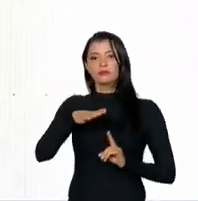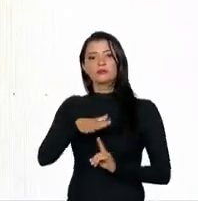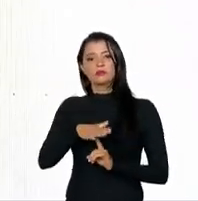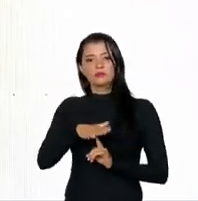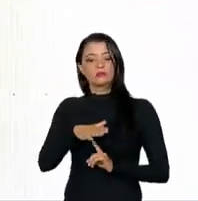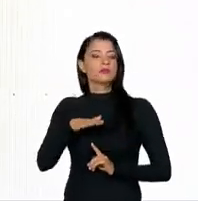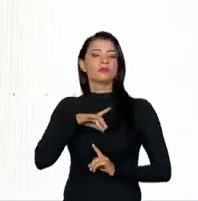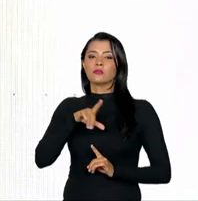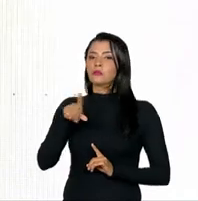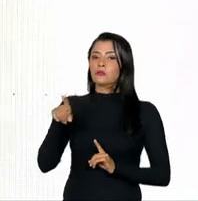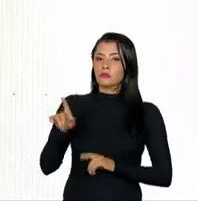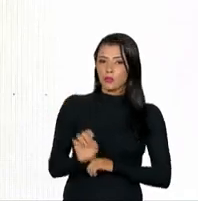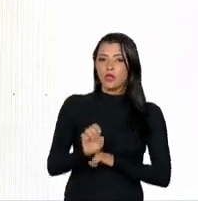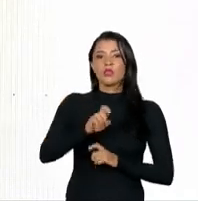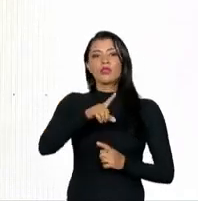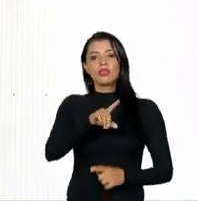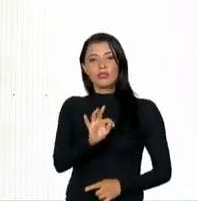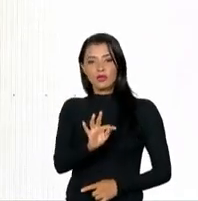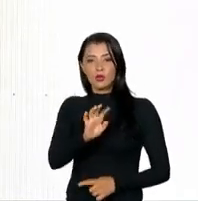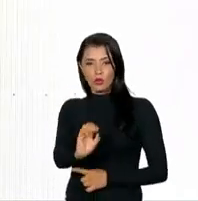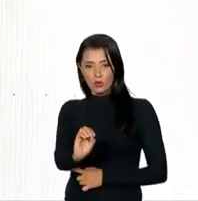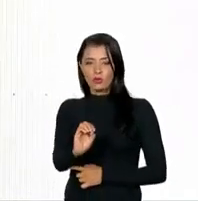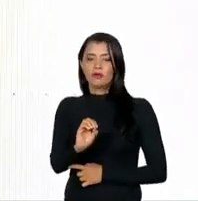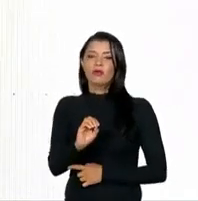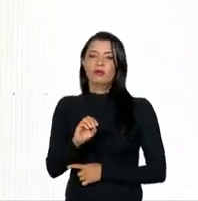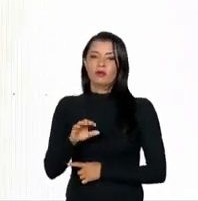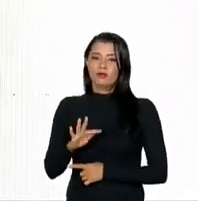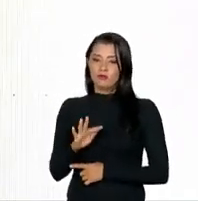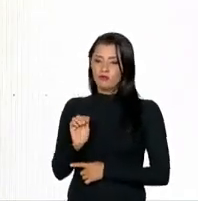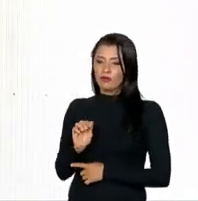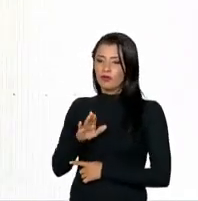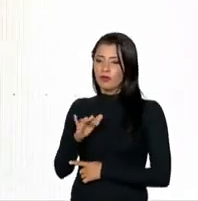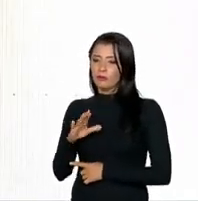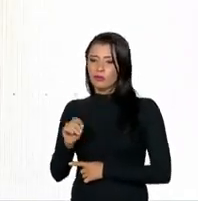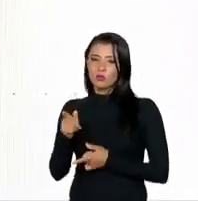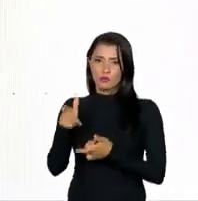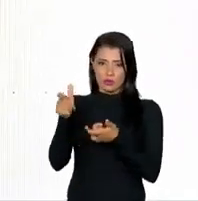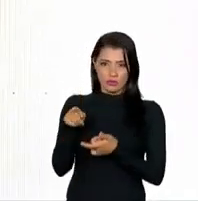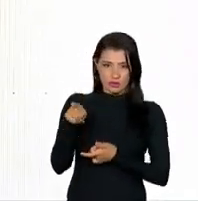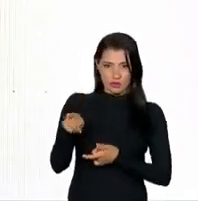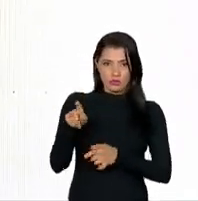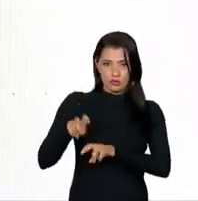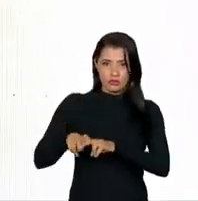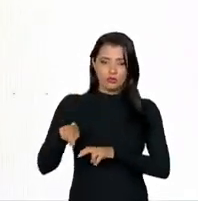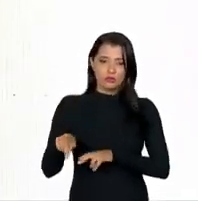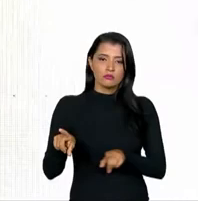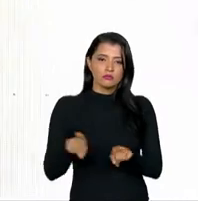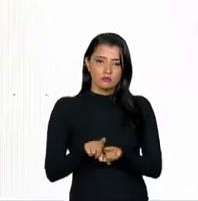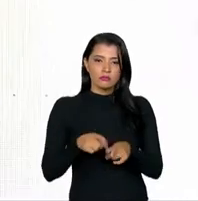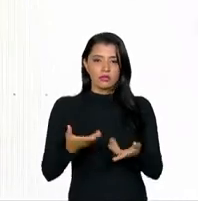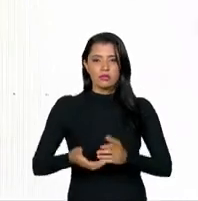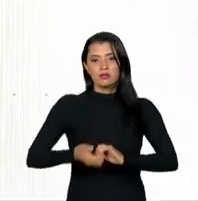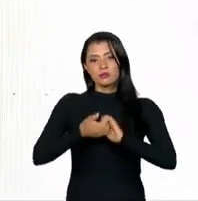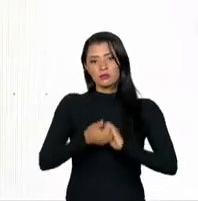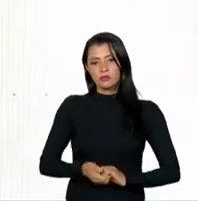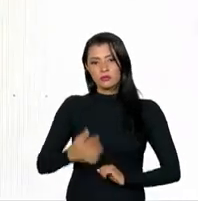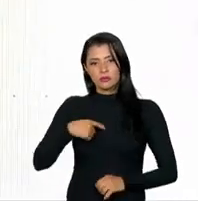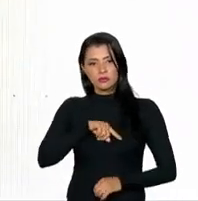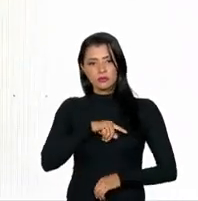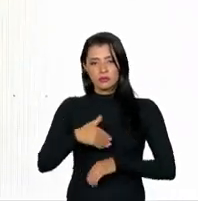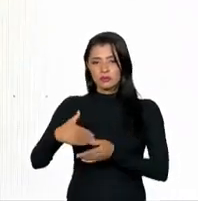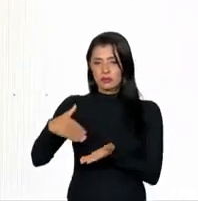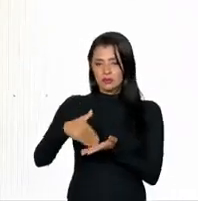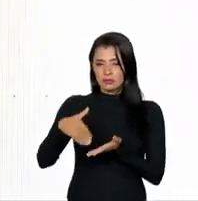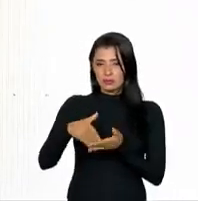Tocantins, o Fábio. Cadê o Fábio? Está ali. Cumprimentar também aqui o nosso secretário